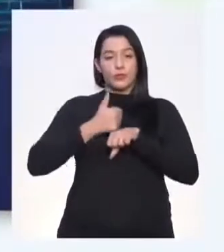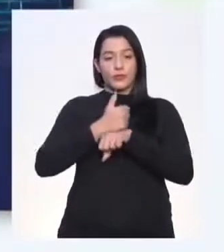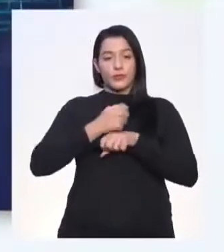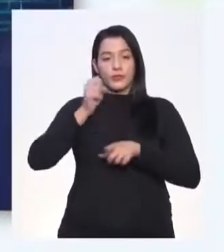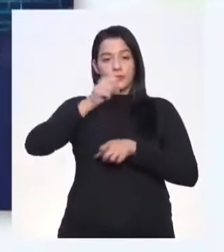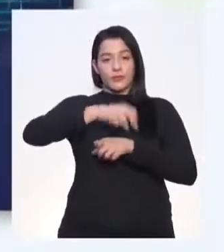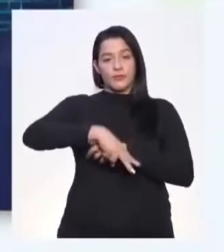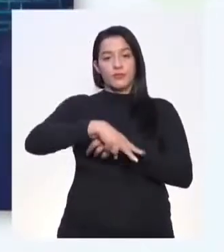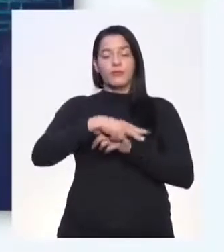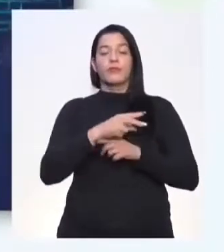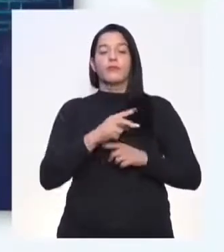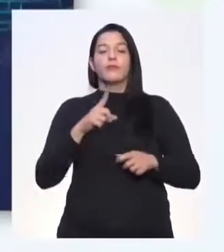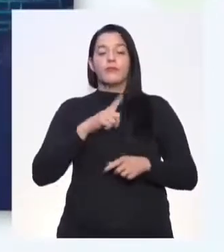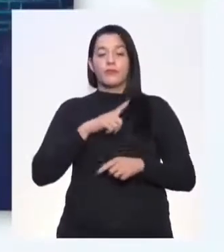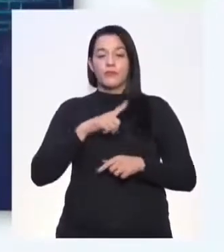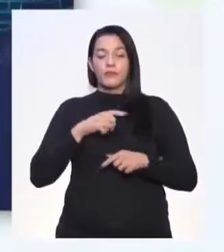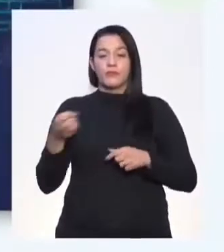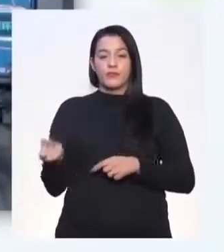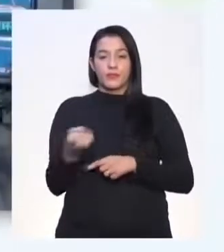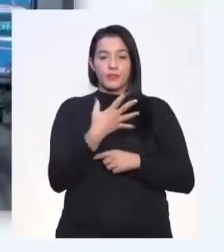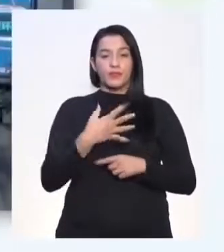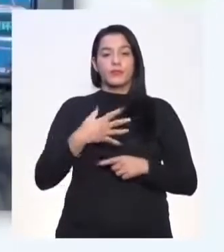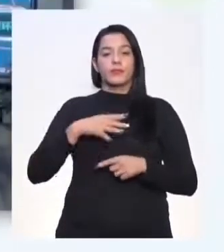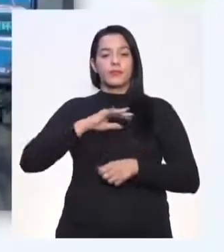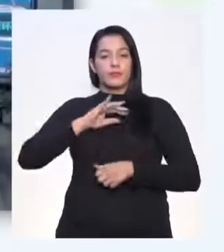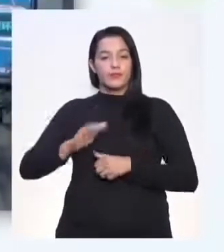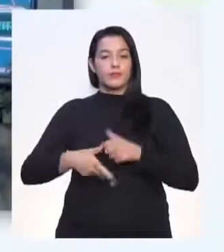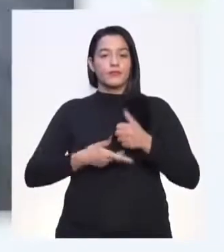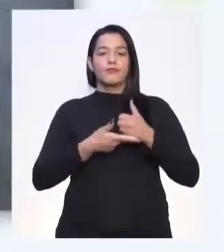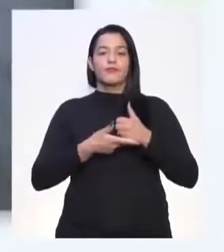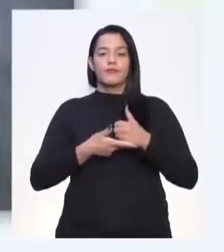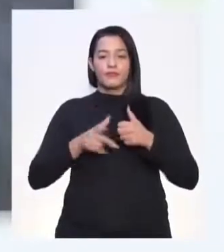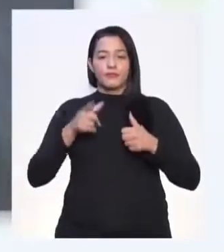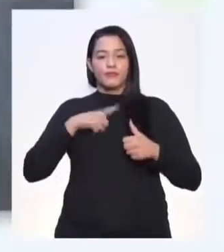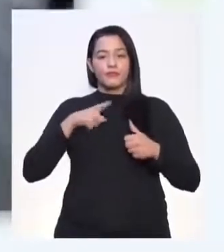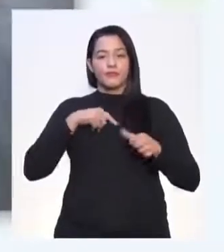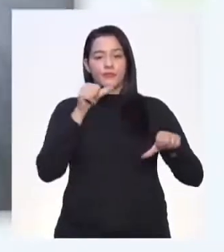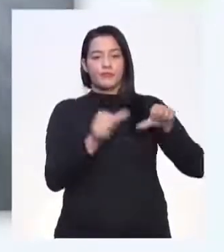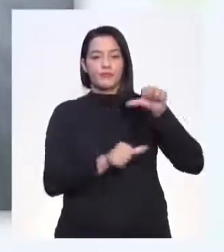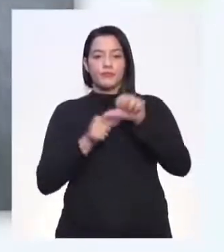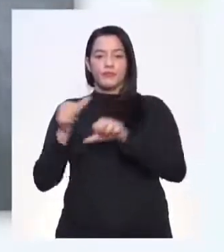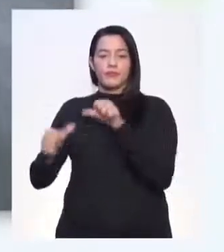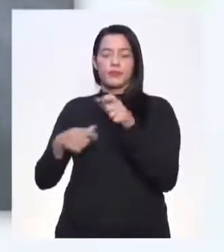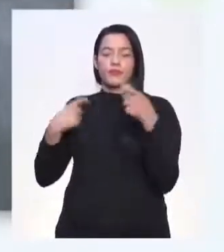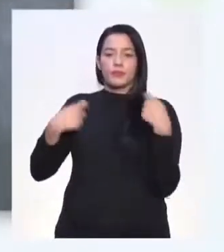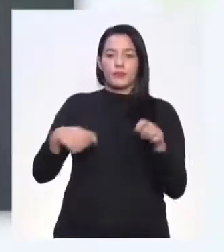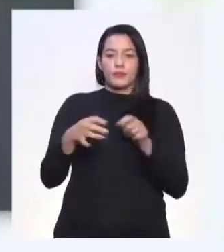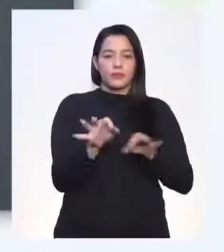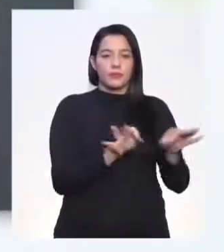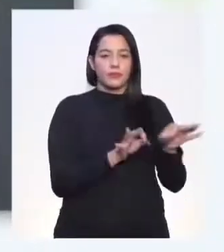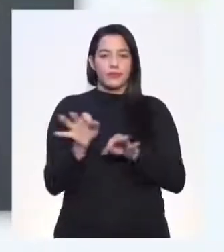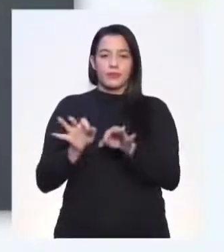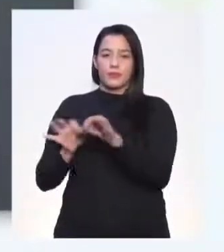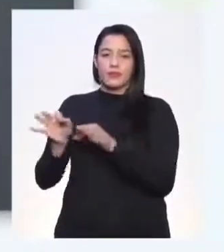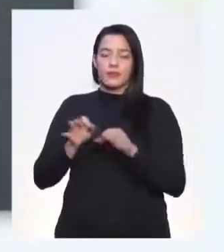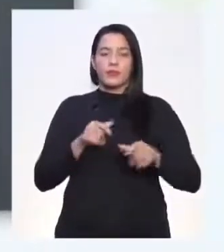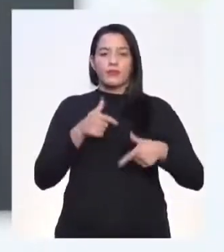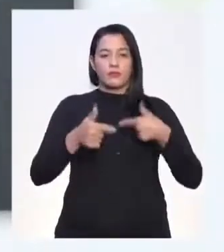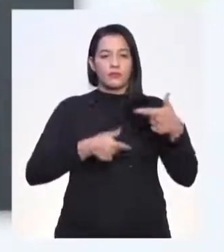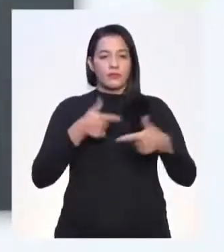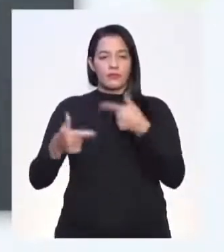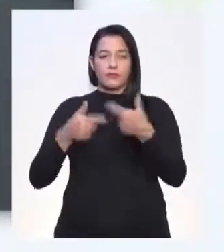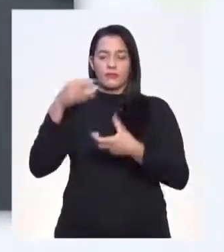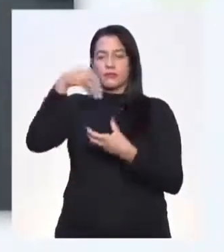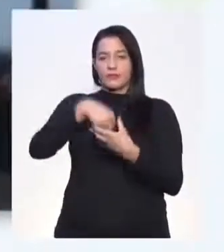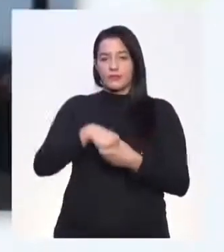trabalhadores serem inseridos nesse novo ecossistema, mudanças que precisam ser planejadas no mercado de trabalho e a